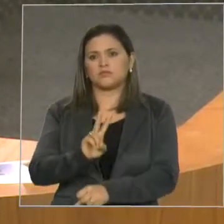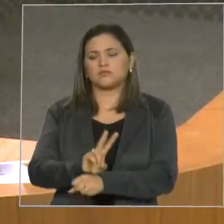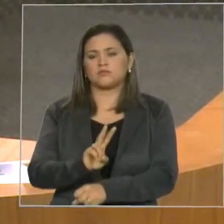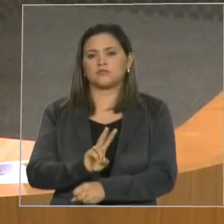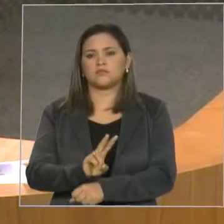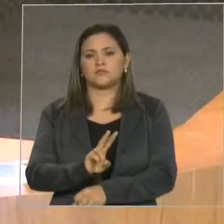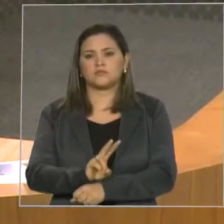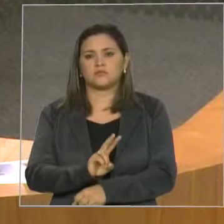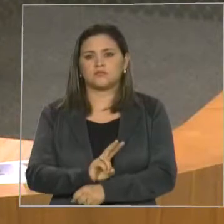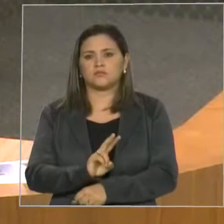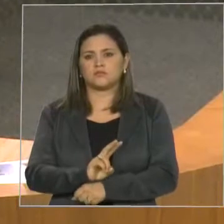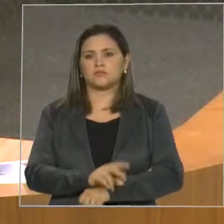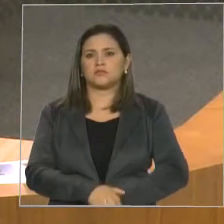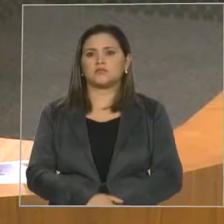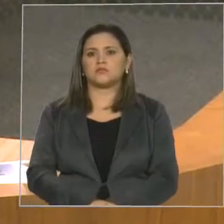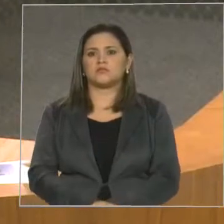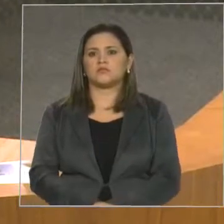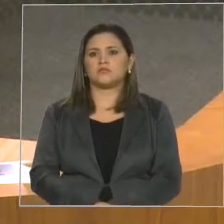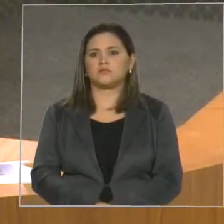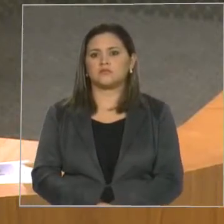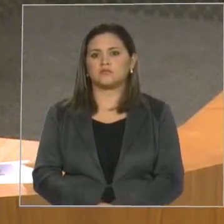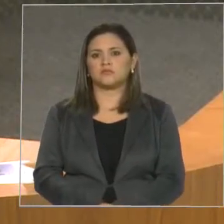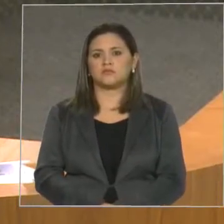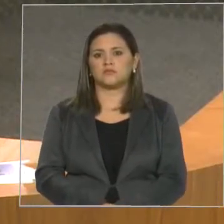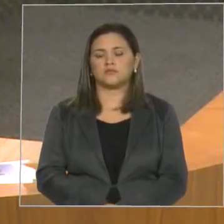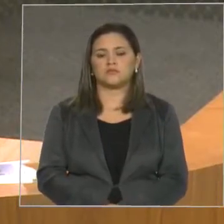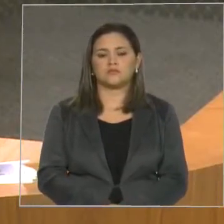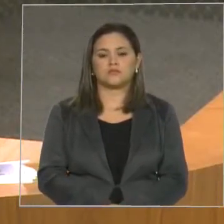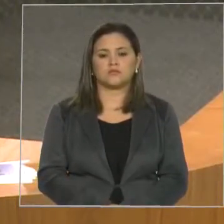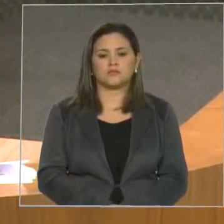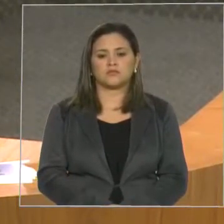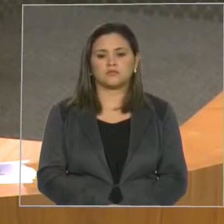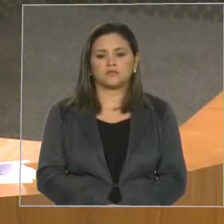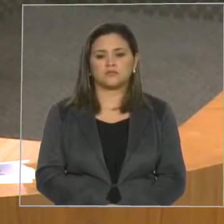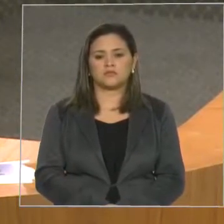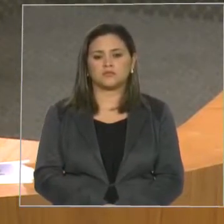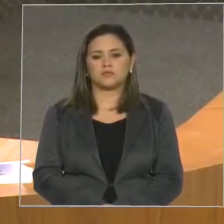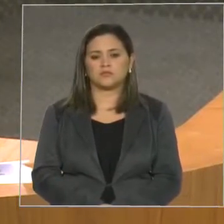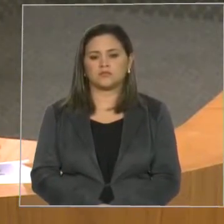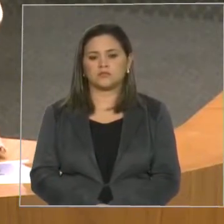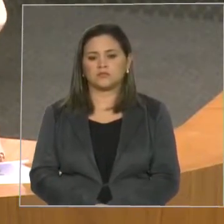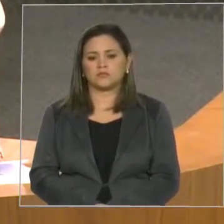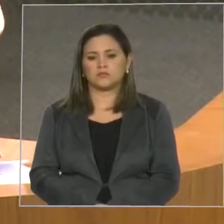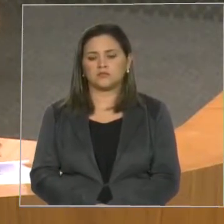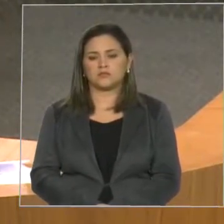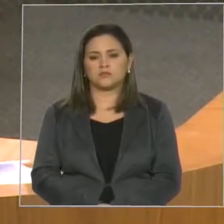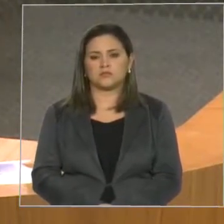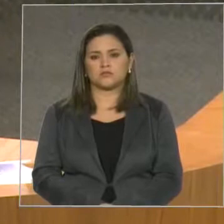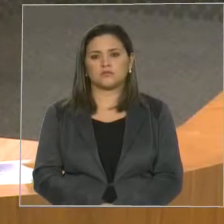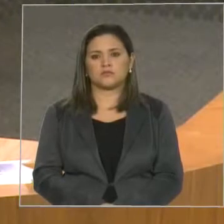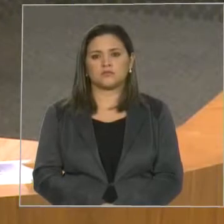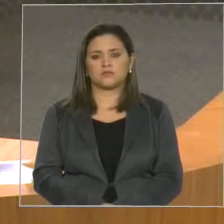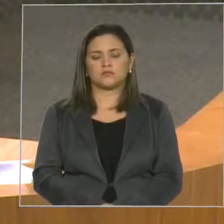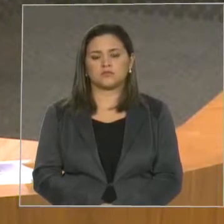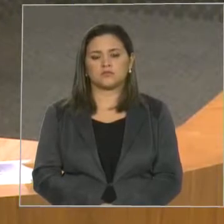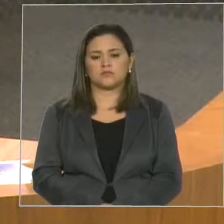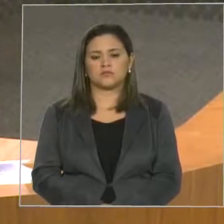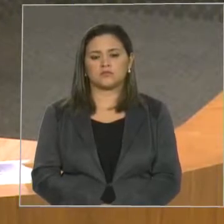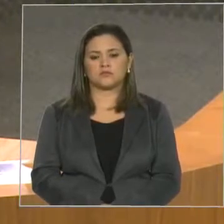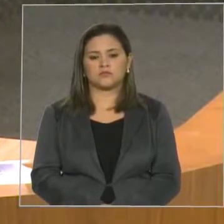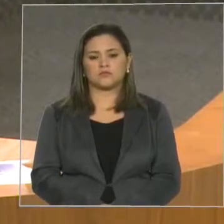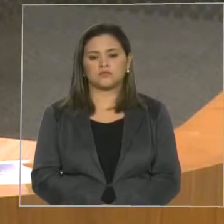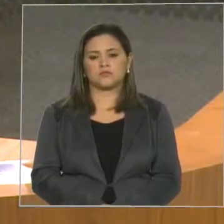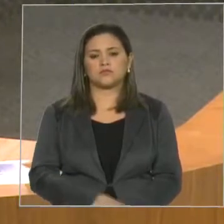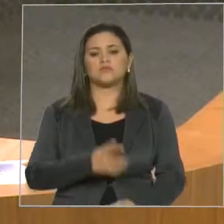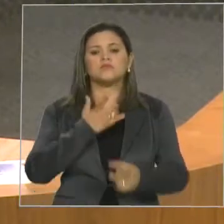que o presidente é o presidente dos deputados e não é presidente de governo. Então, realmente, desejo